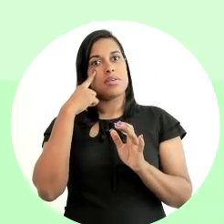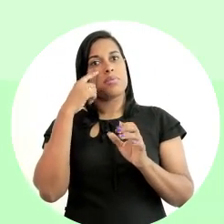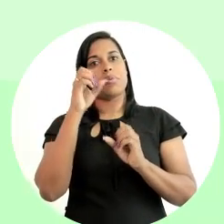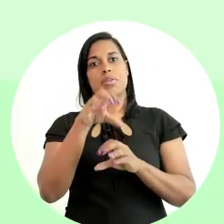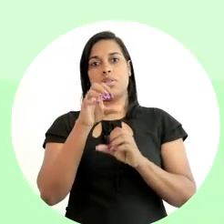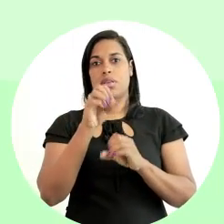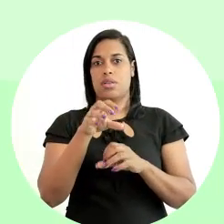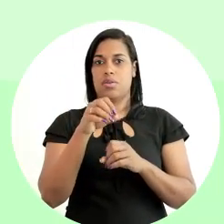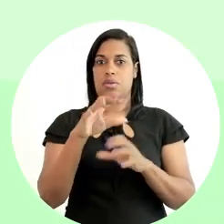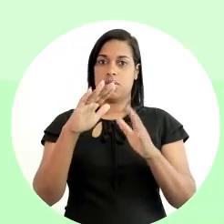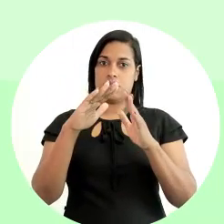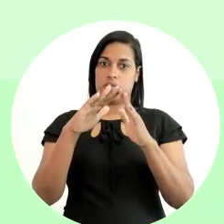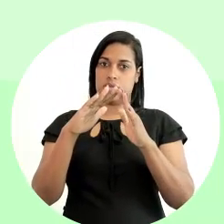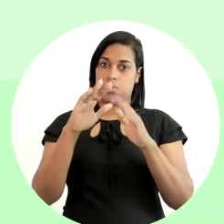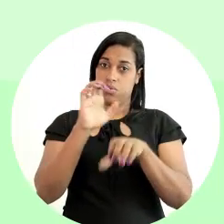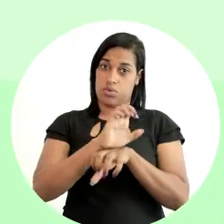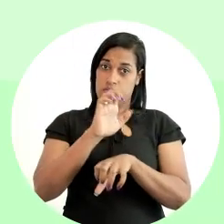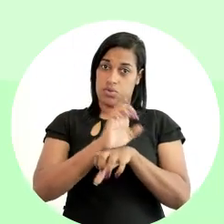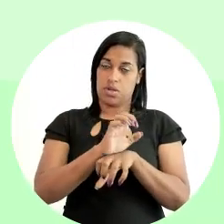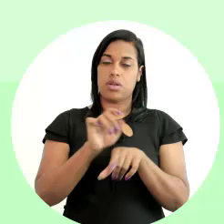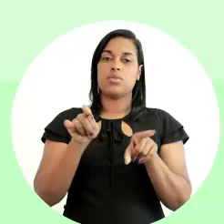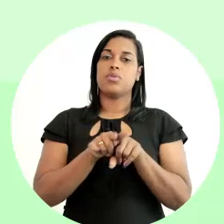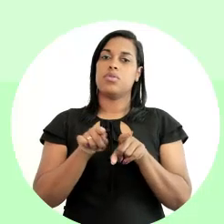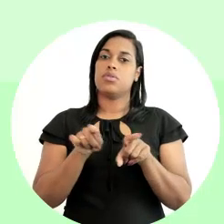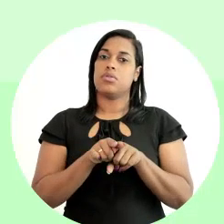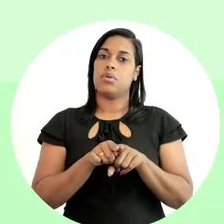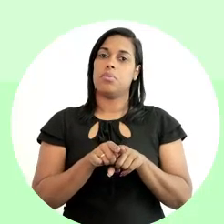da educação no Estado, e de forma